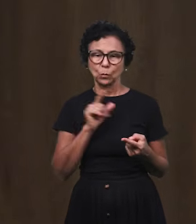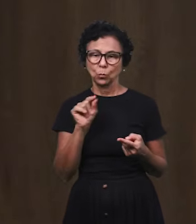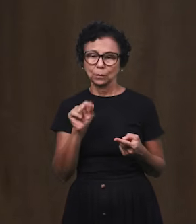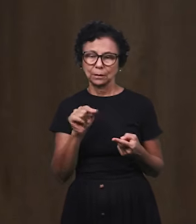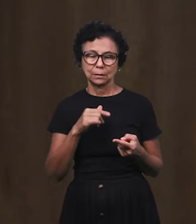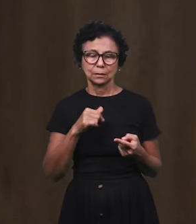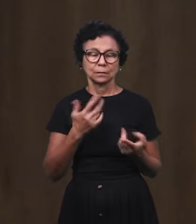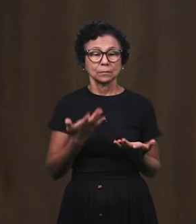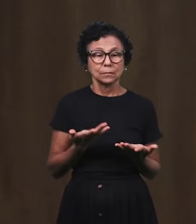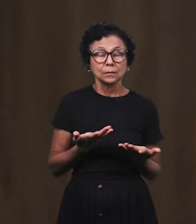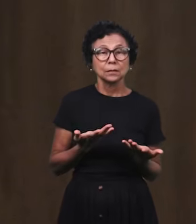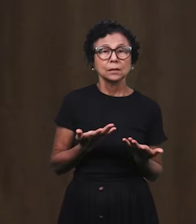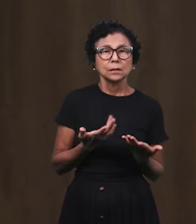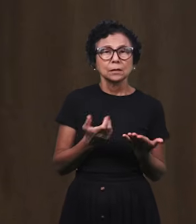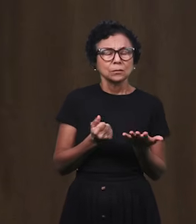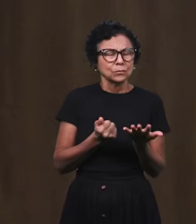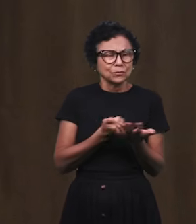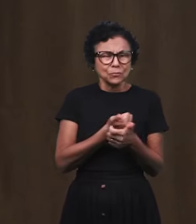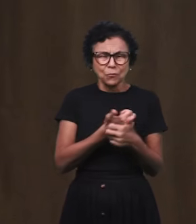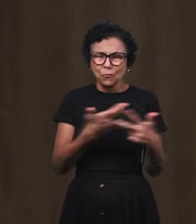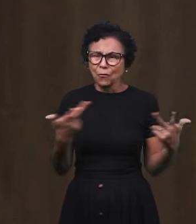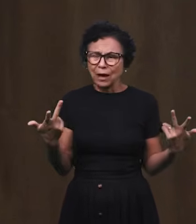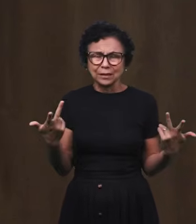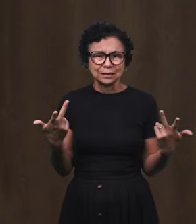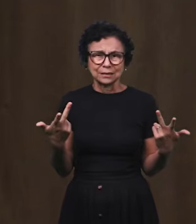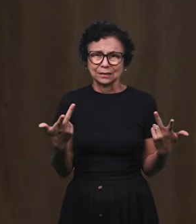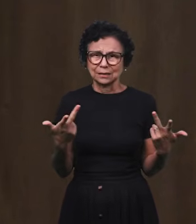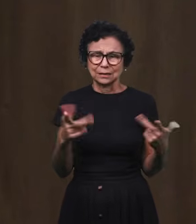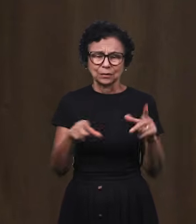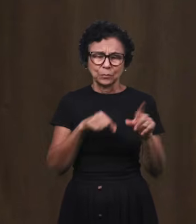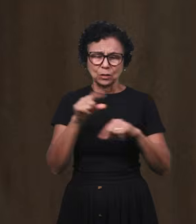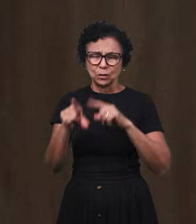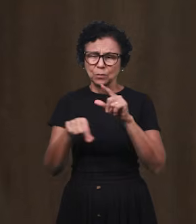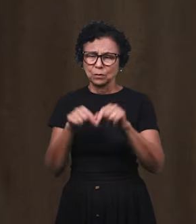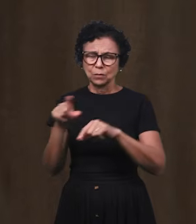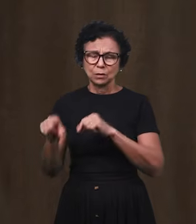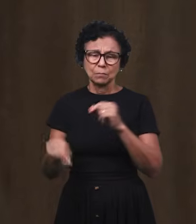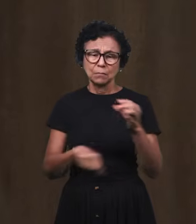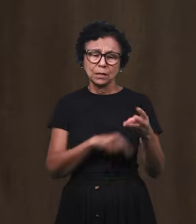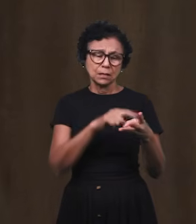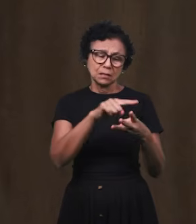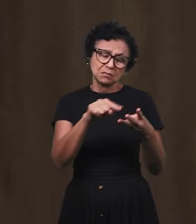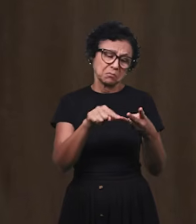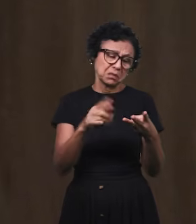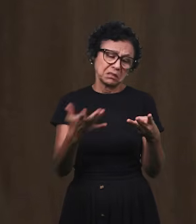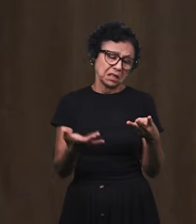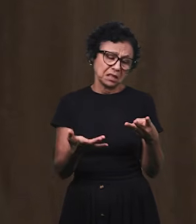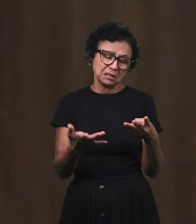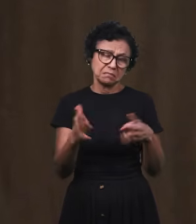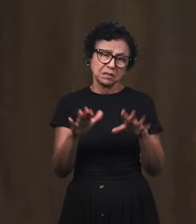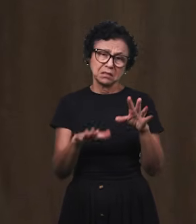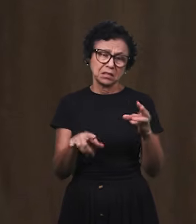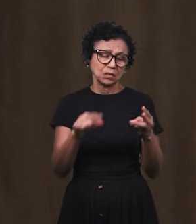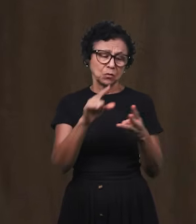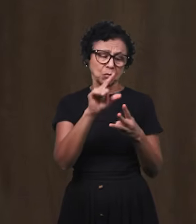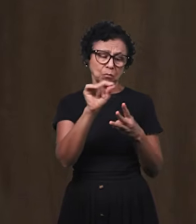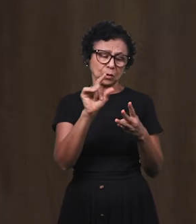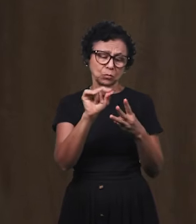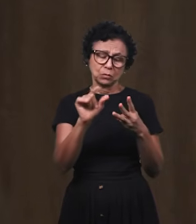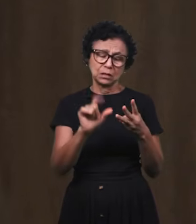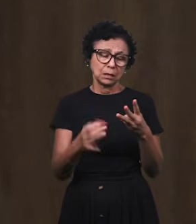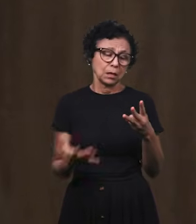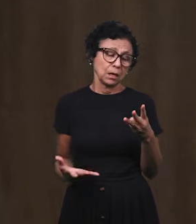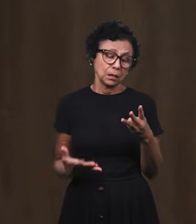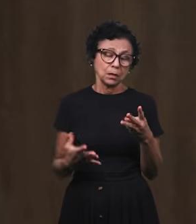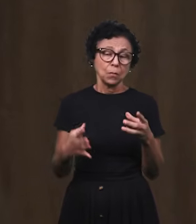advogar, né, numa área, ou seja, não quero. Eu descobri ao longo da faculdade, né, pelos estágios, que eu não quero advogar. Então, eu quero concurso